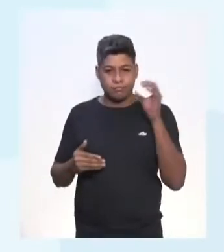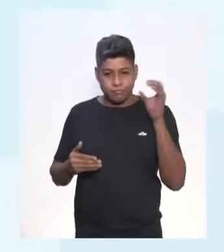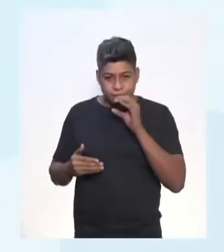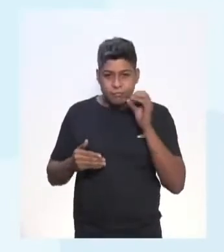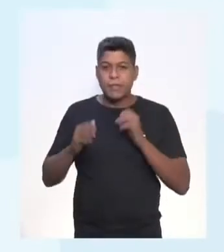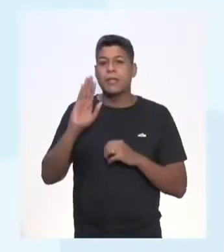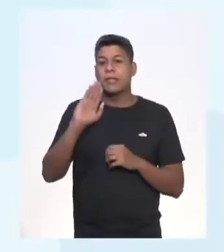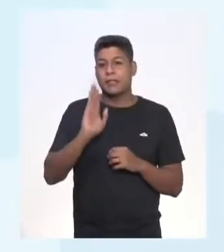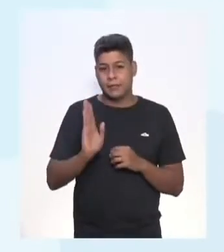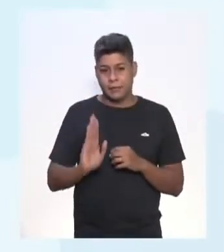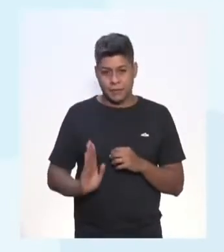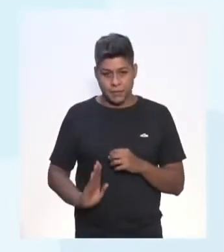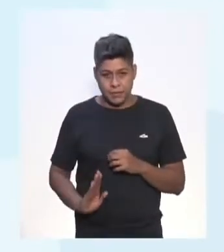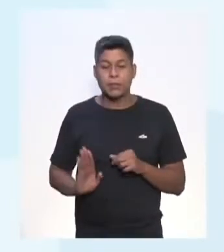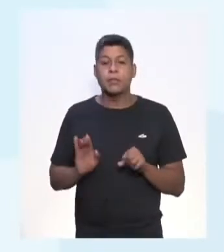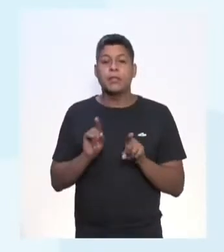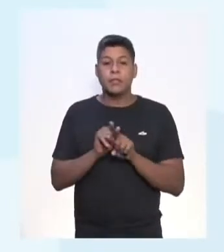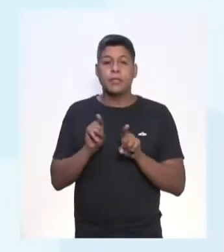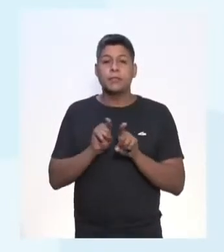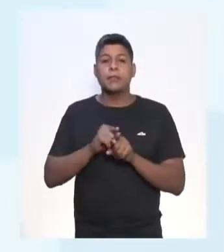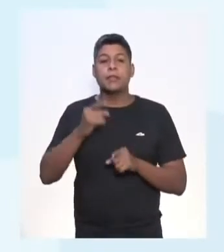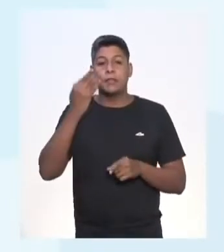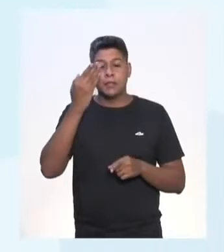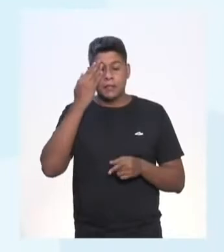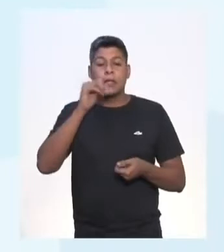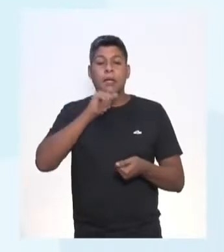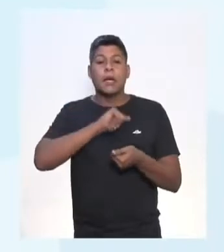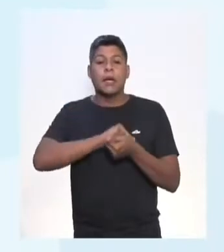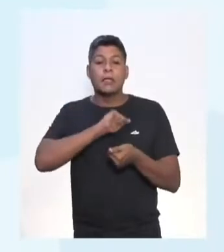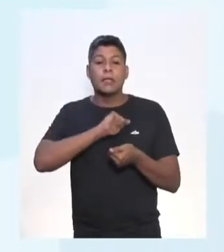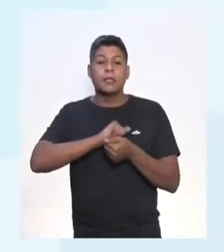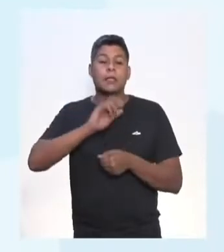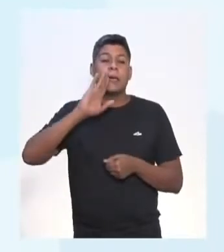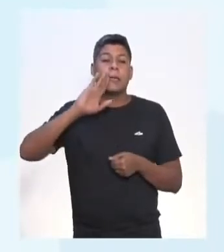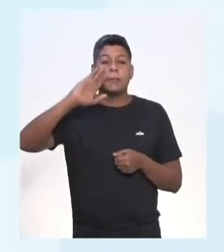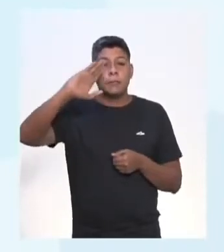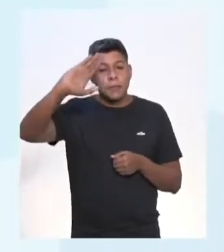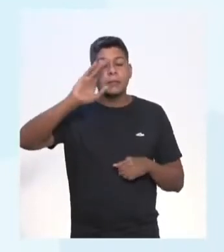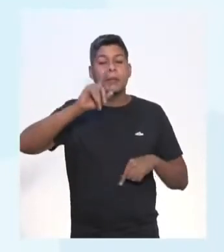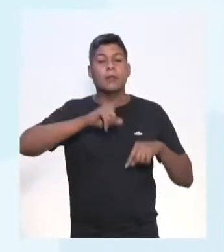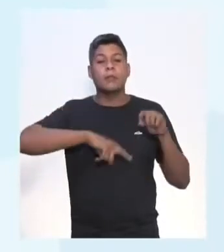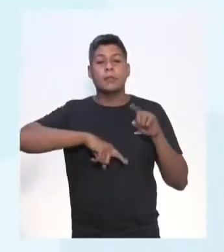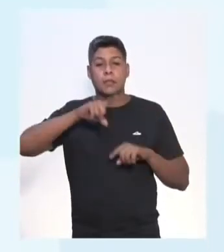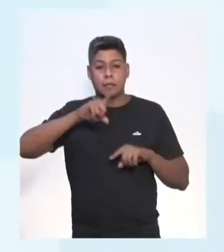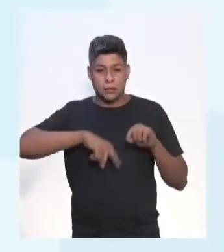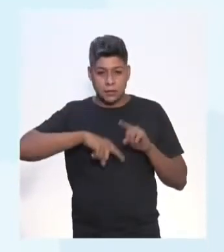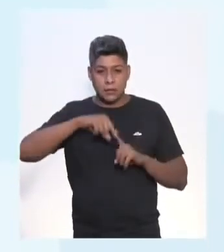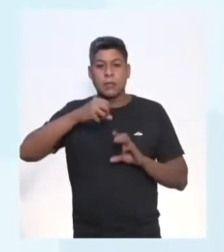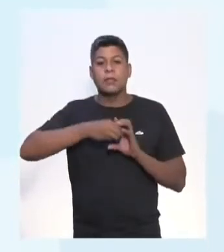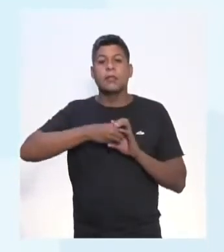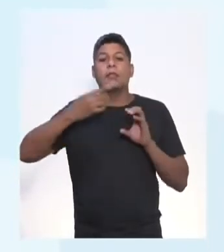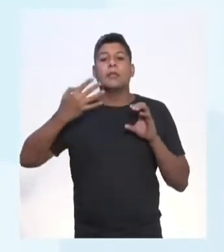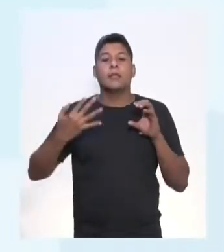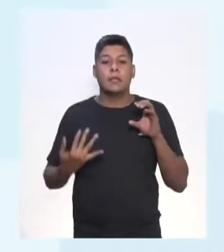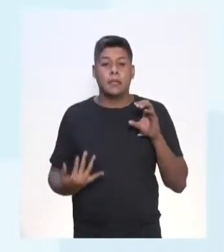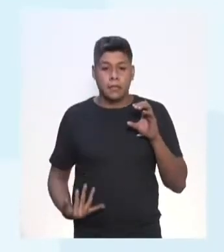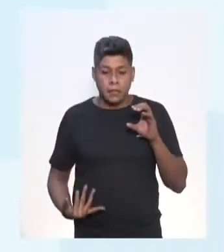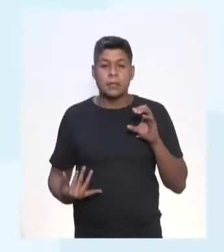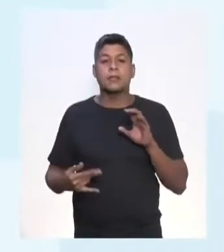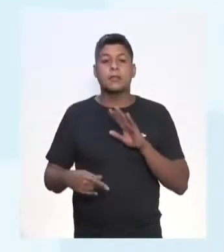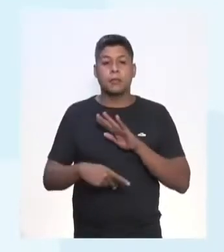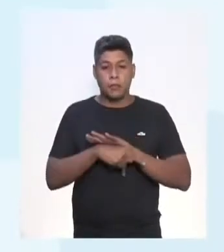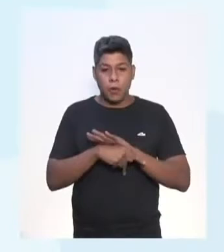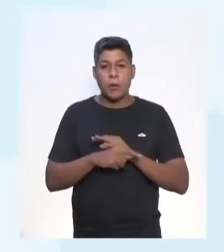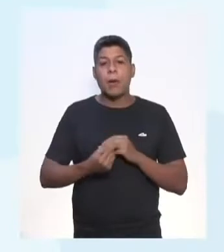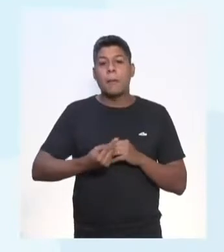República no Brasil e compreender e analisar os principais elementos e características da